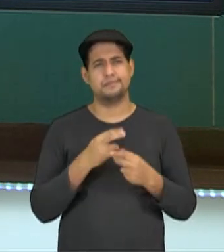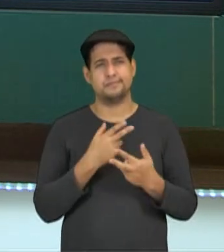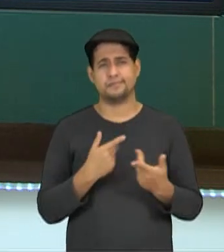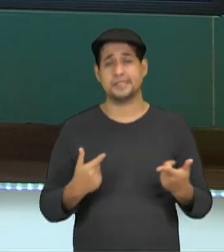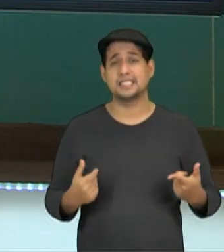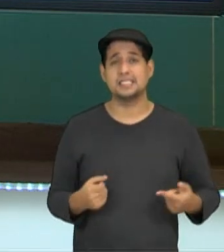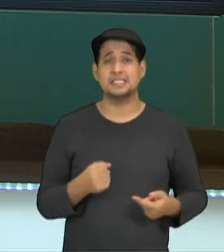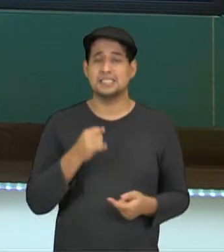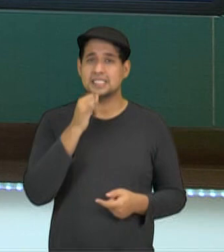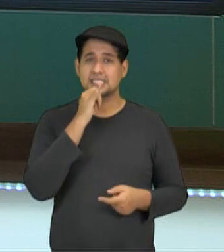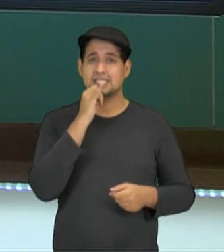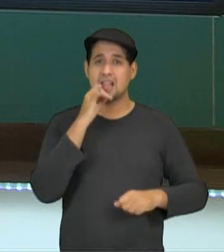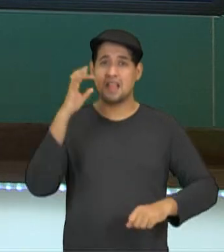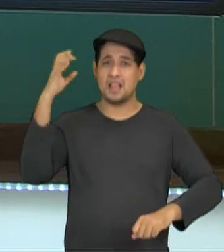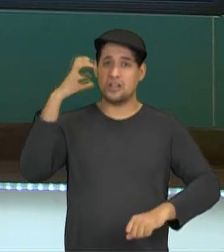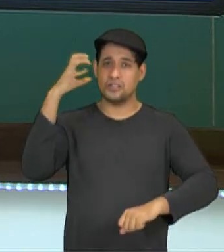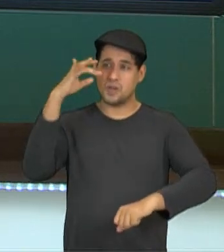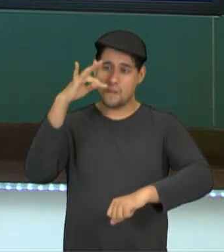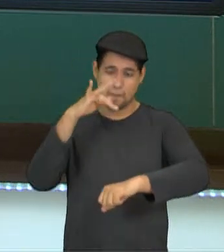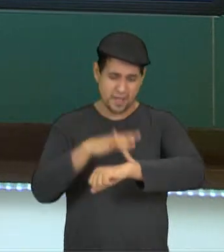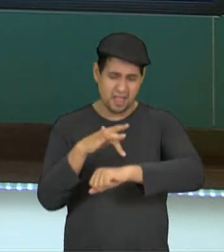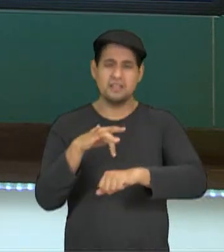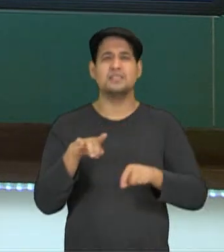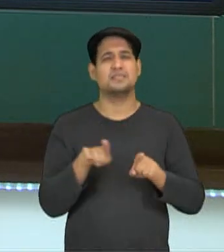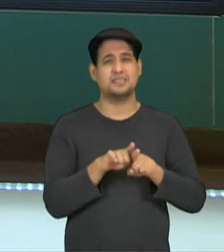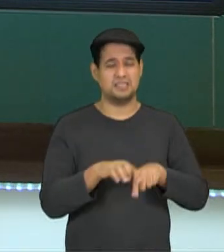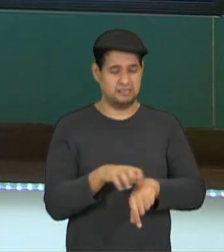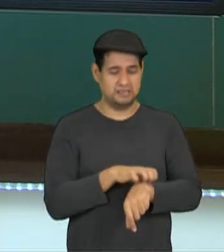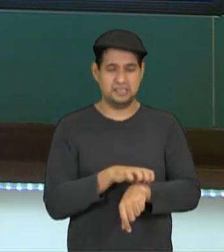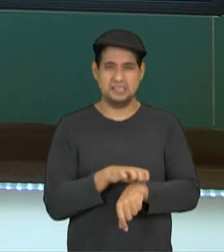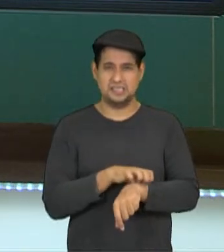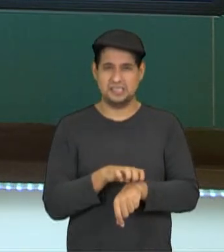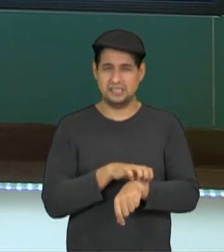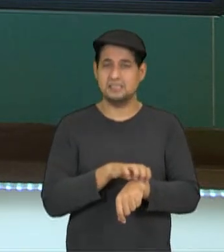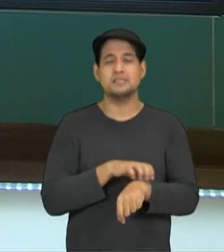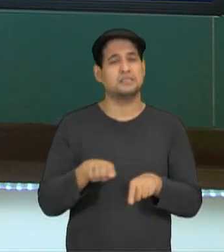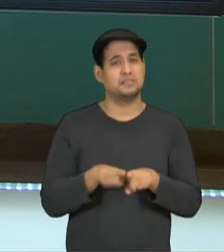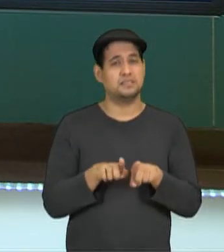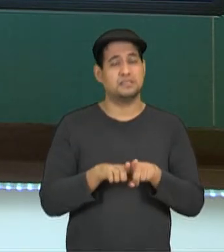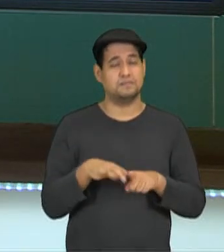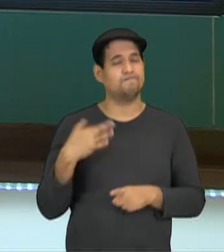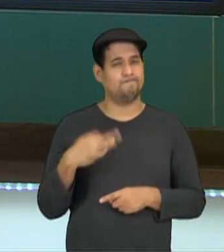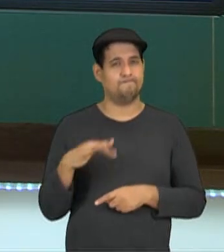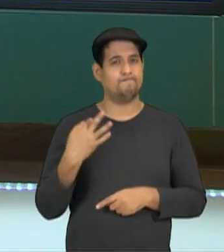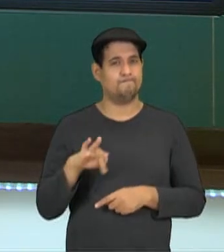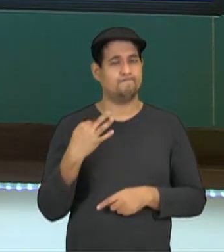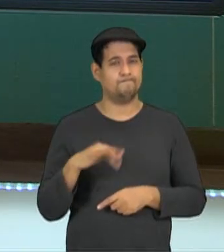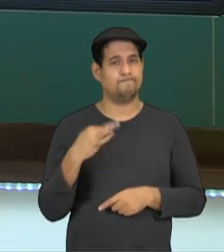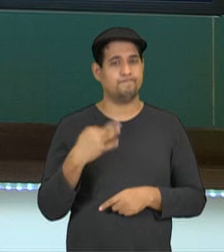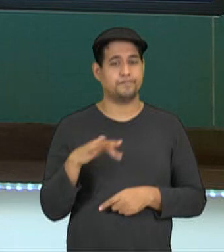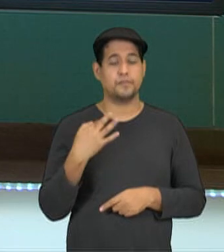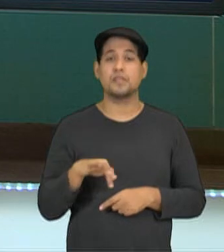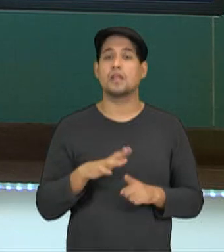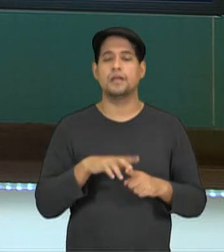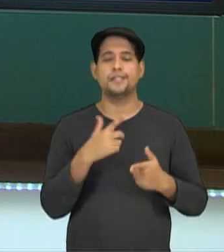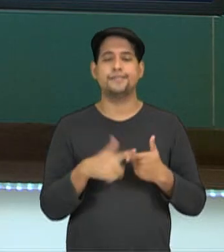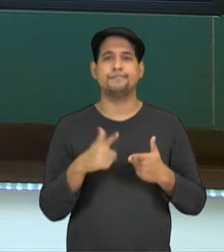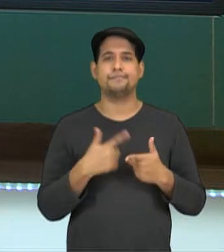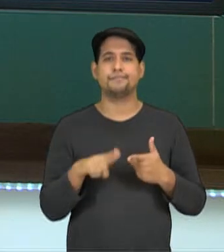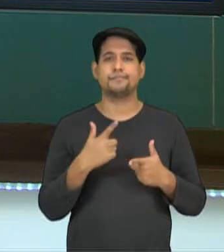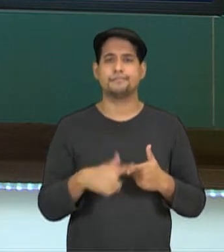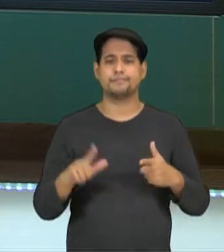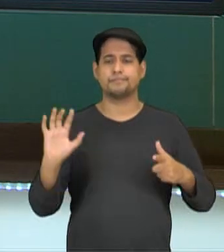Se cair diretamente na pele, causa também irritação, alergias, queimaduras. Então os danos para o